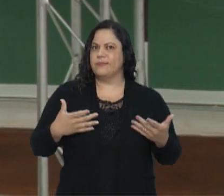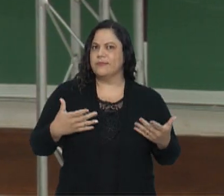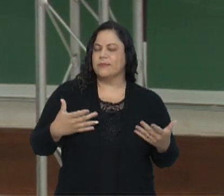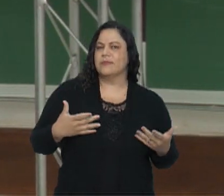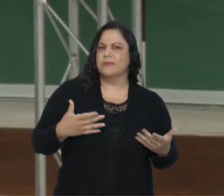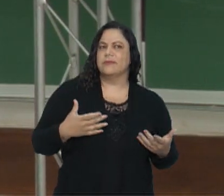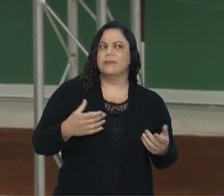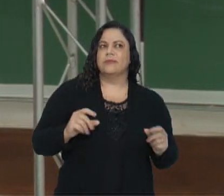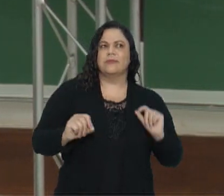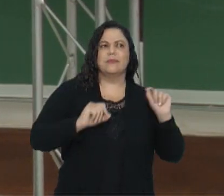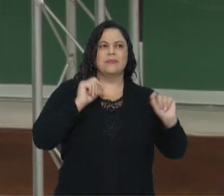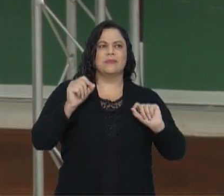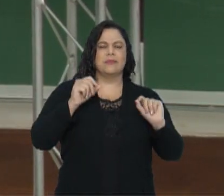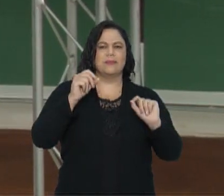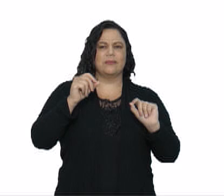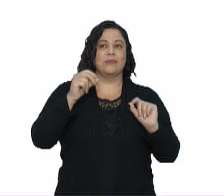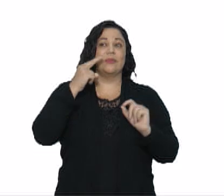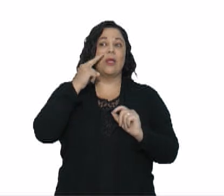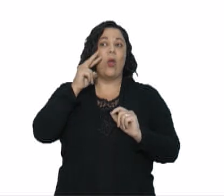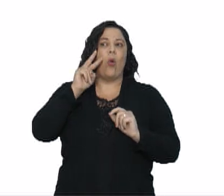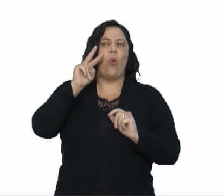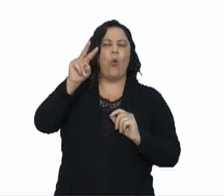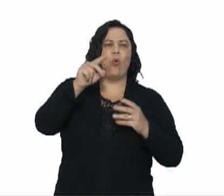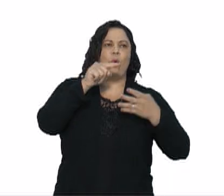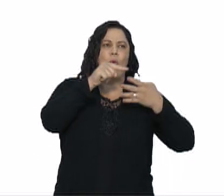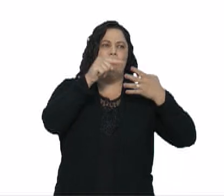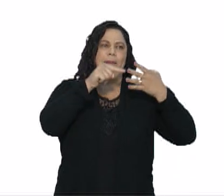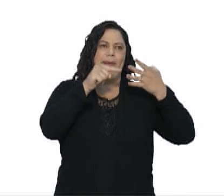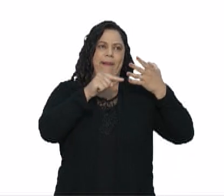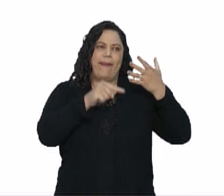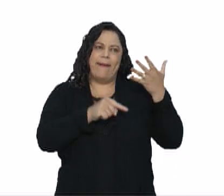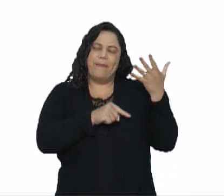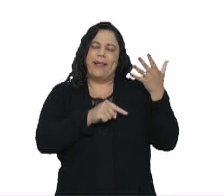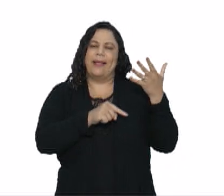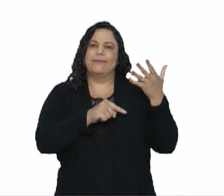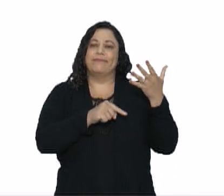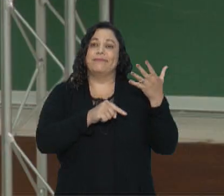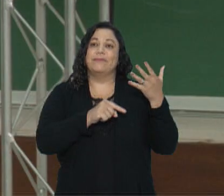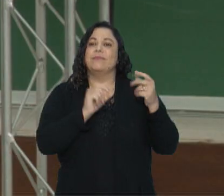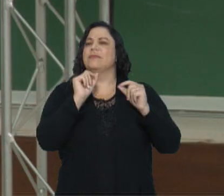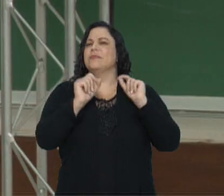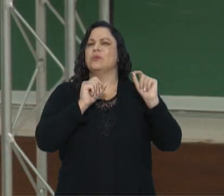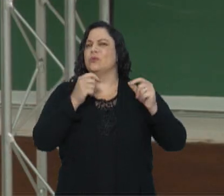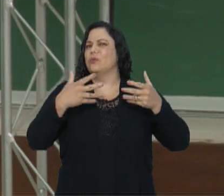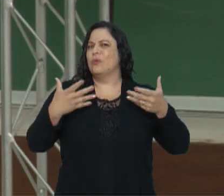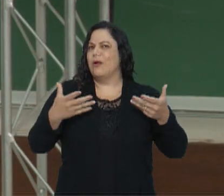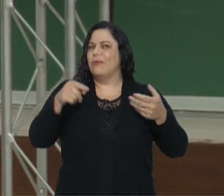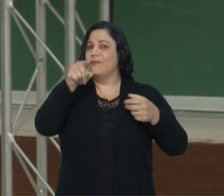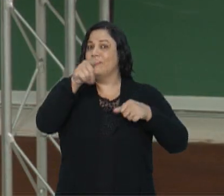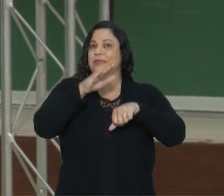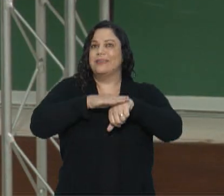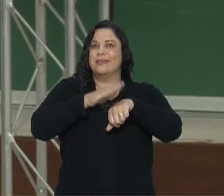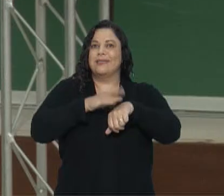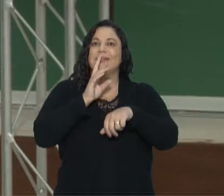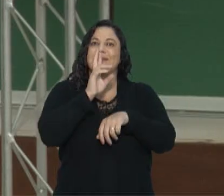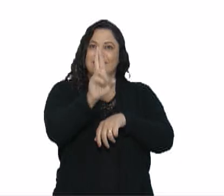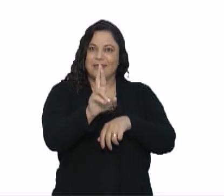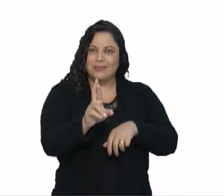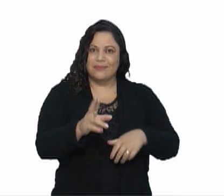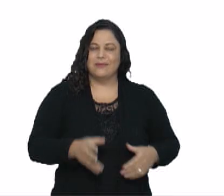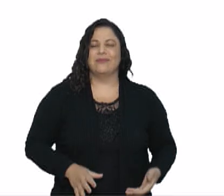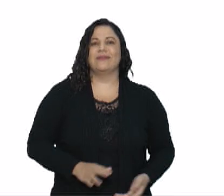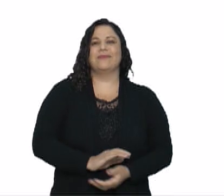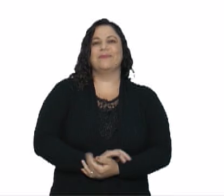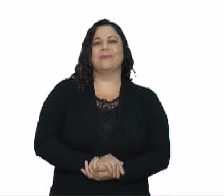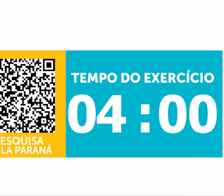de olhou, tivesse, era ou jurou? Com vocês ali, rapidinho.